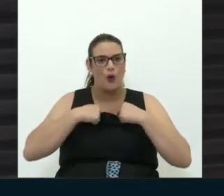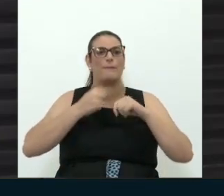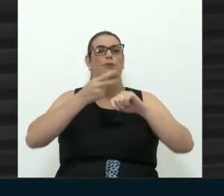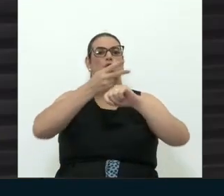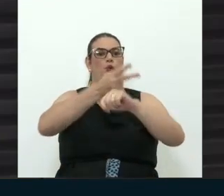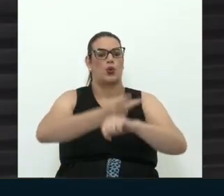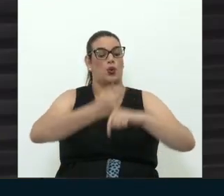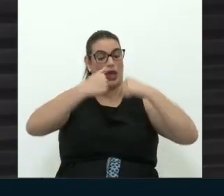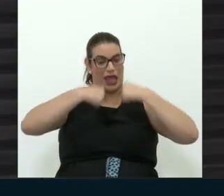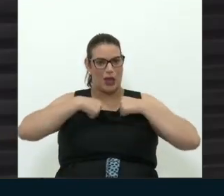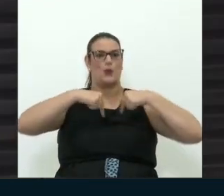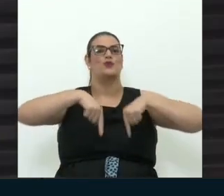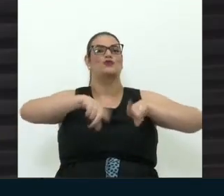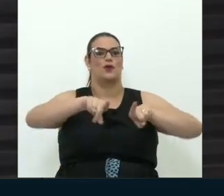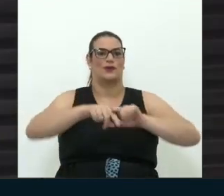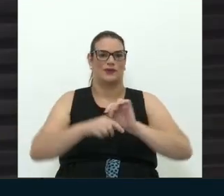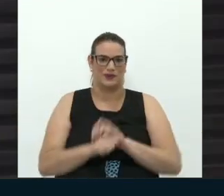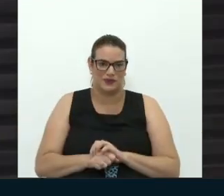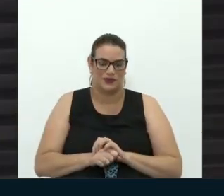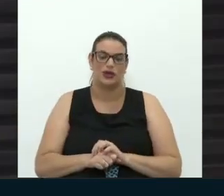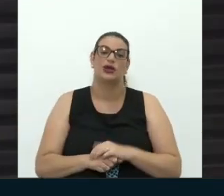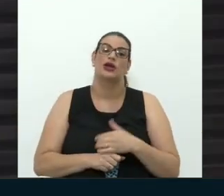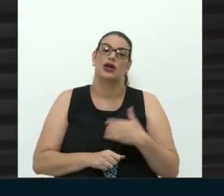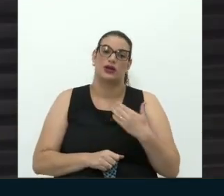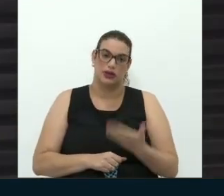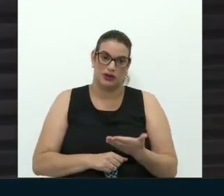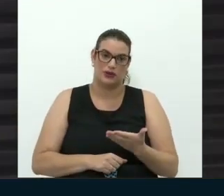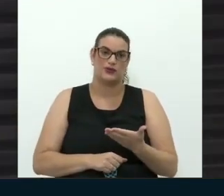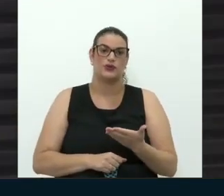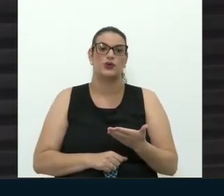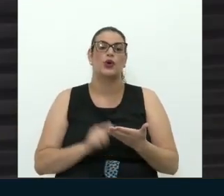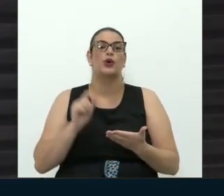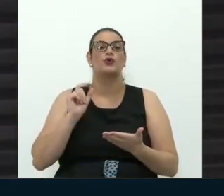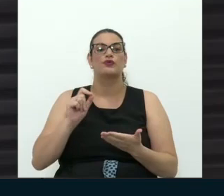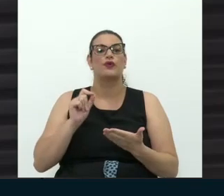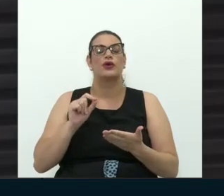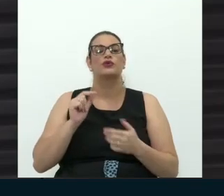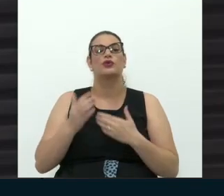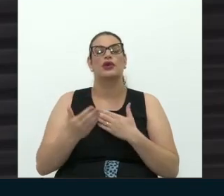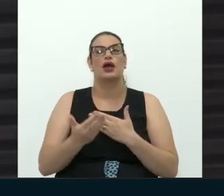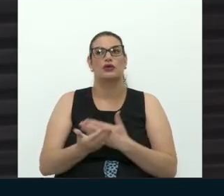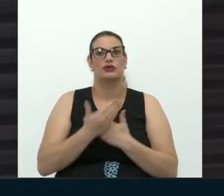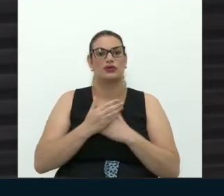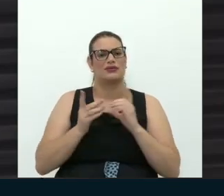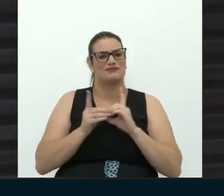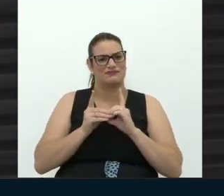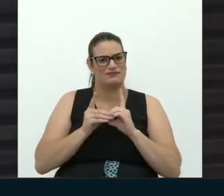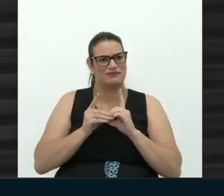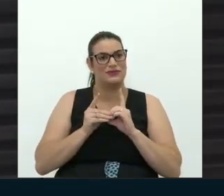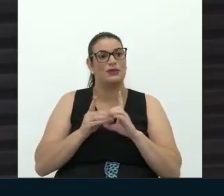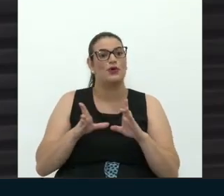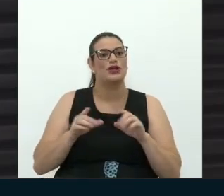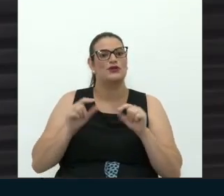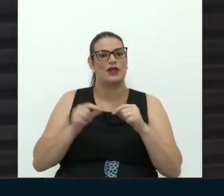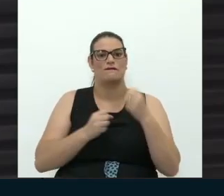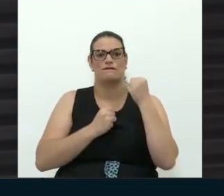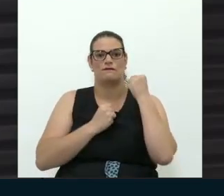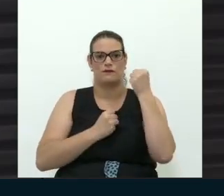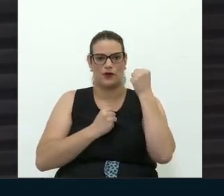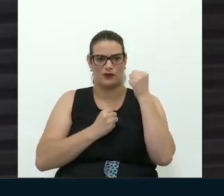eu vou e isso vai fazer com que a nossa democracia se o quê seja o quê